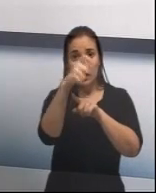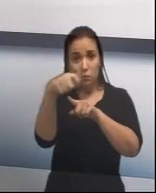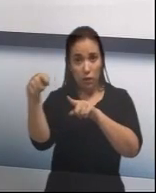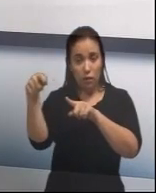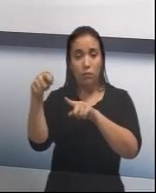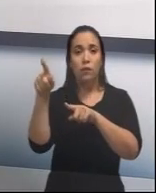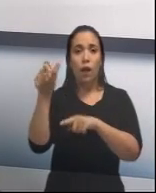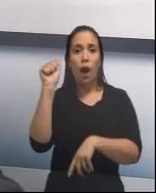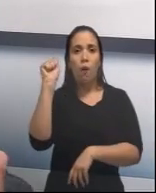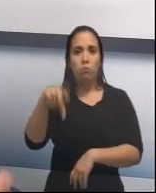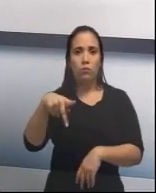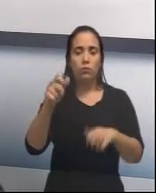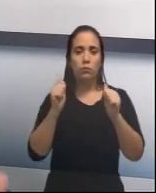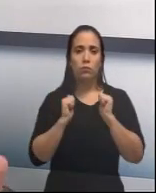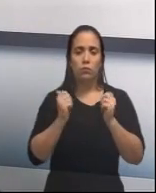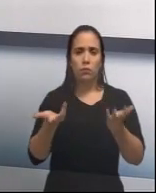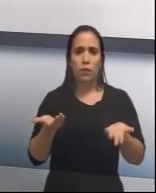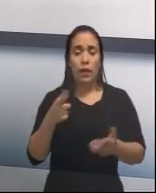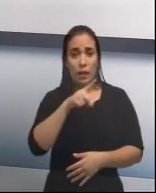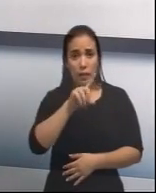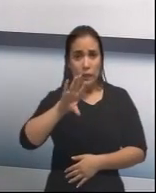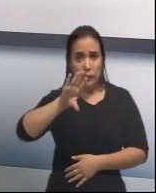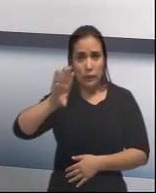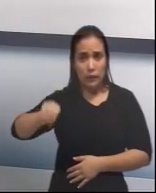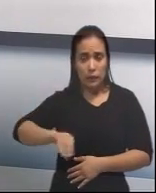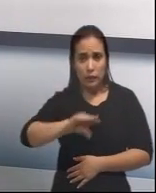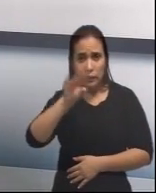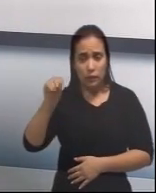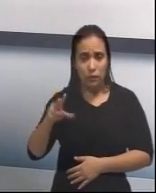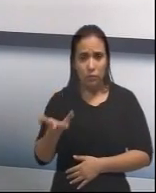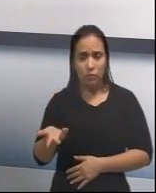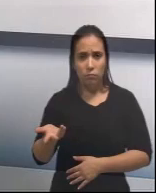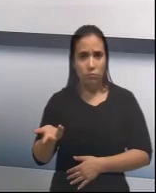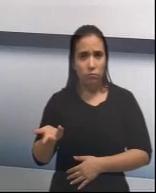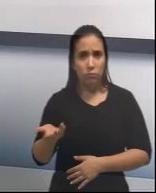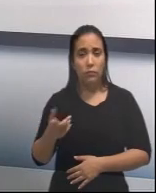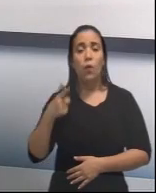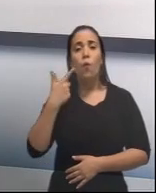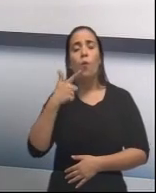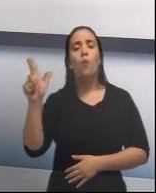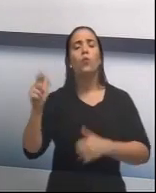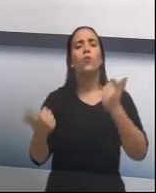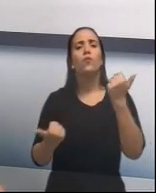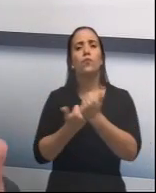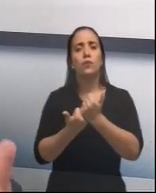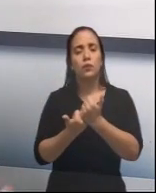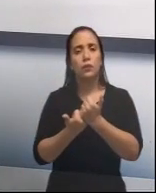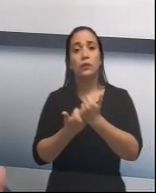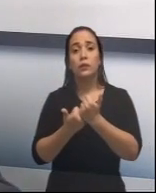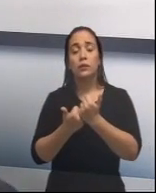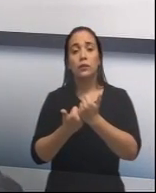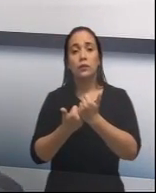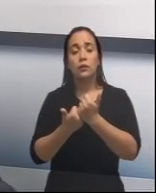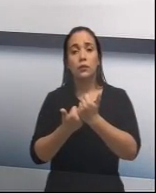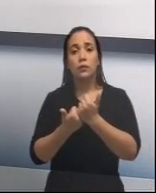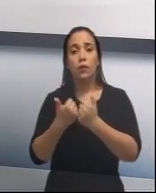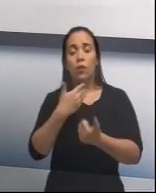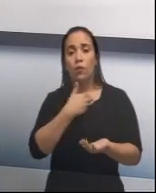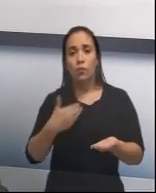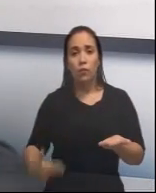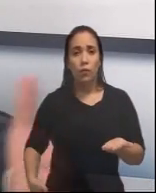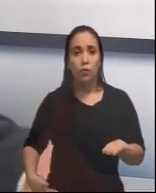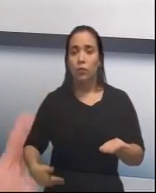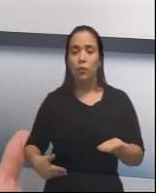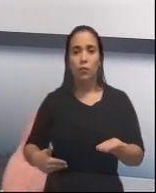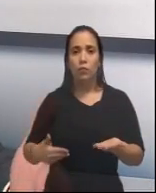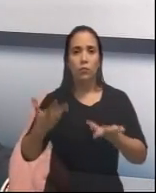como governador. E o Ciro, titular... E o outro deputado que foi vice-governador também se aposentou como vice-governador. Isso. E o Ciro, que era o titular, não se aposentou